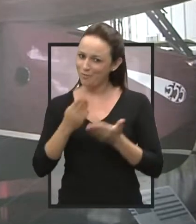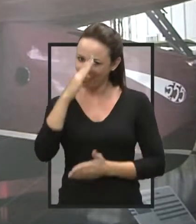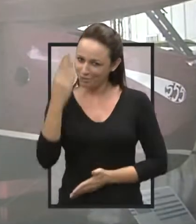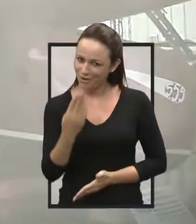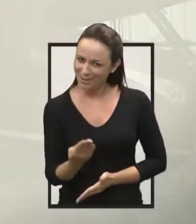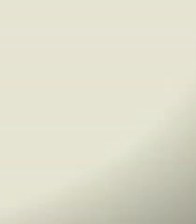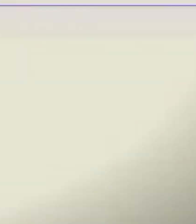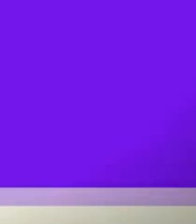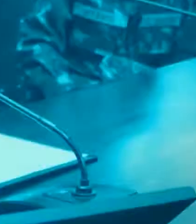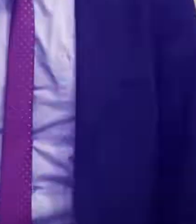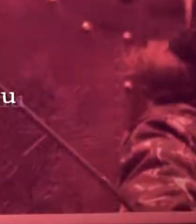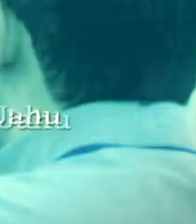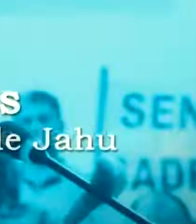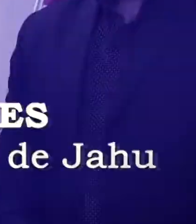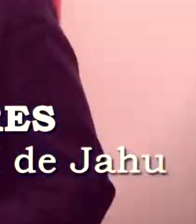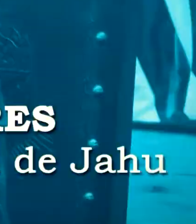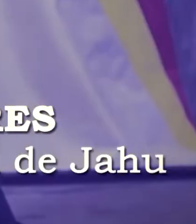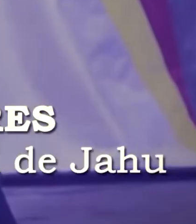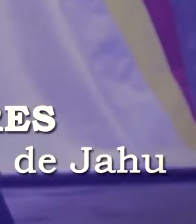honra.